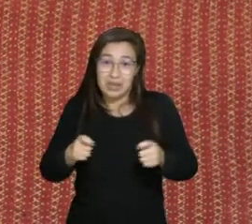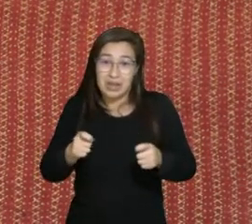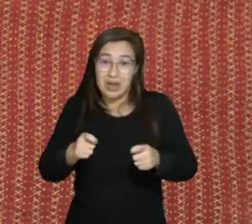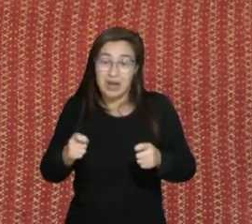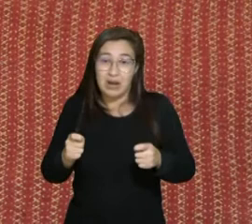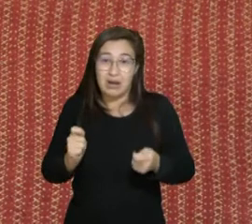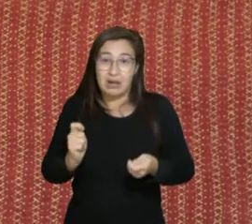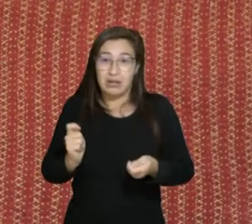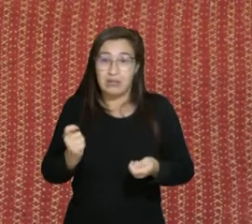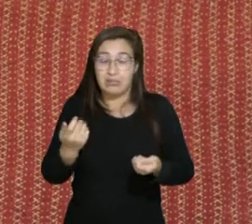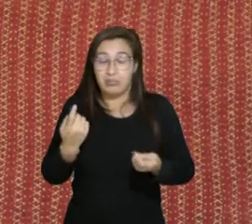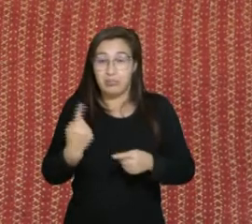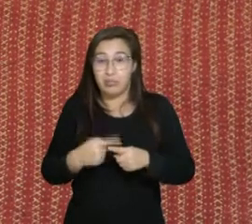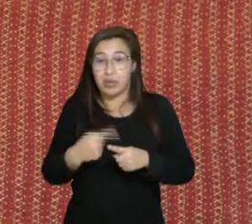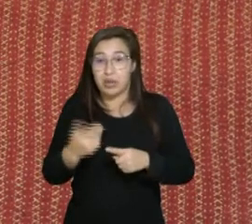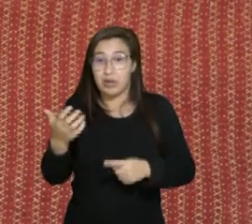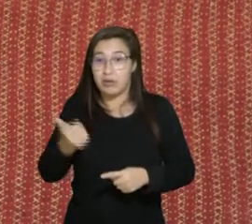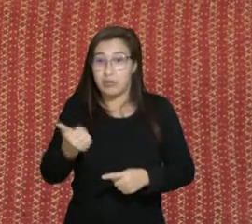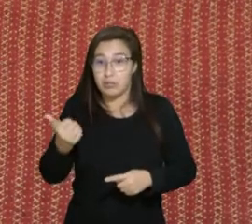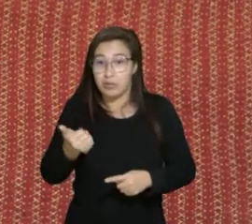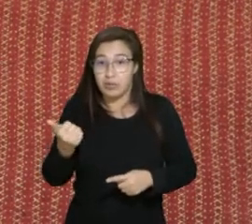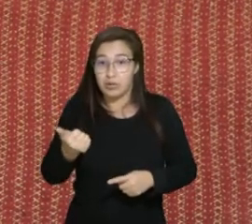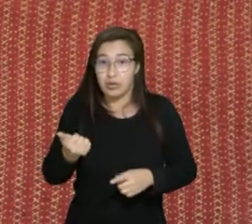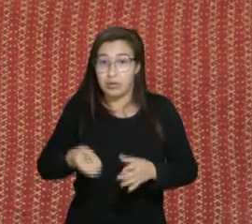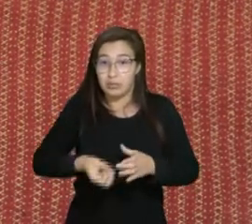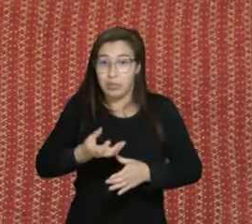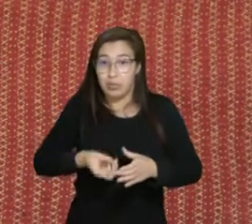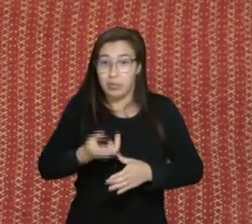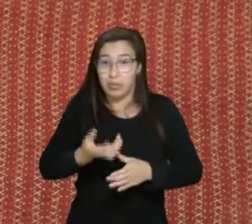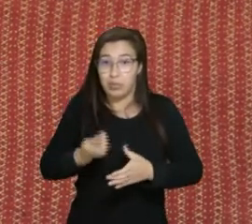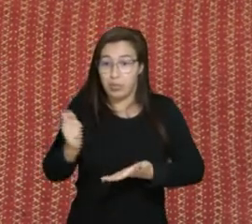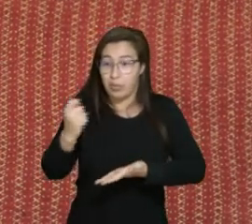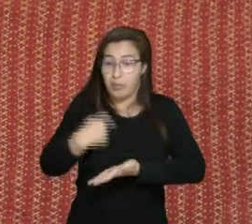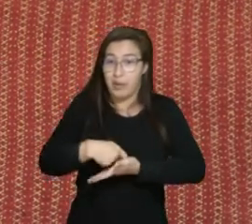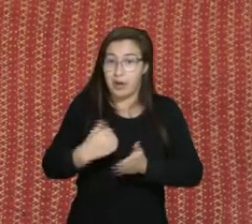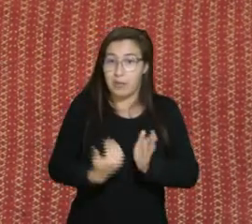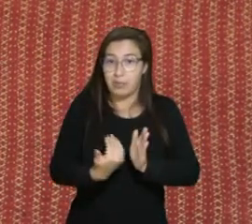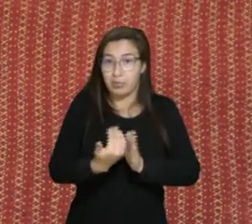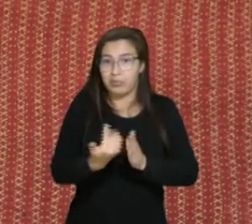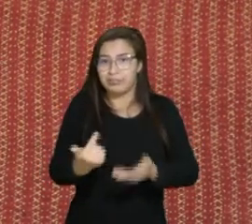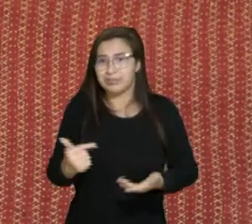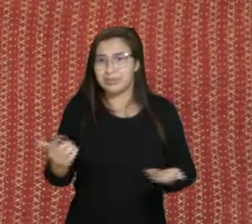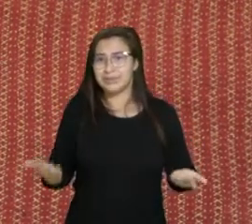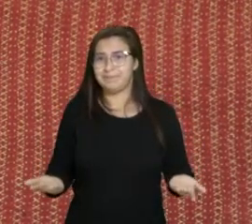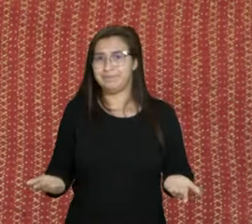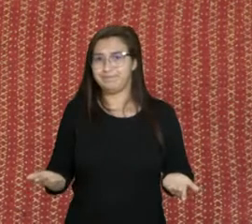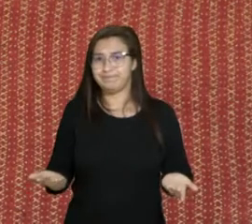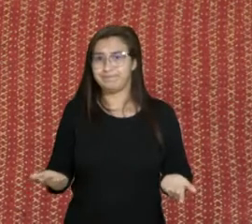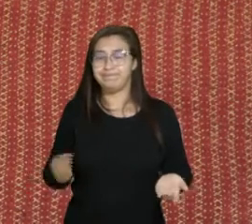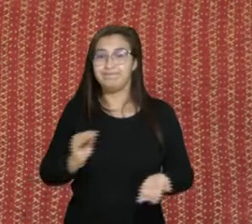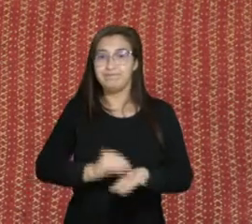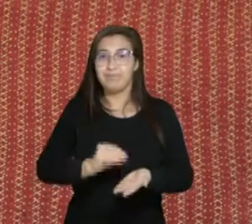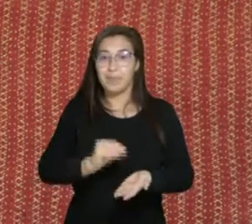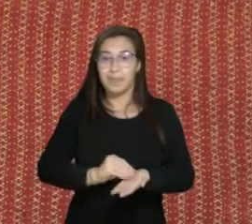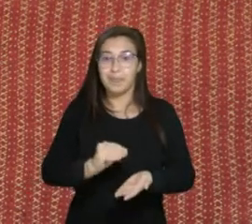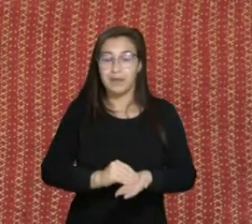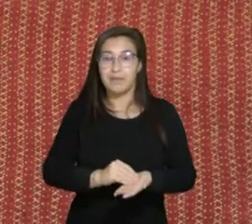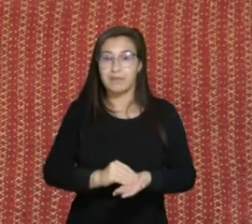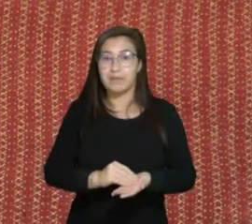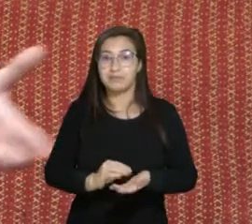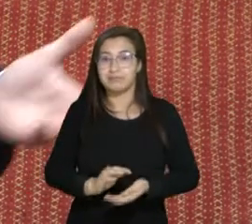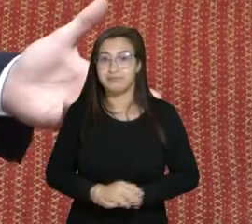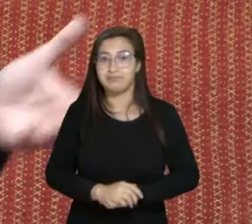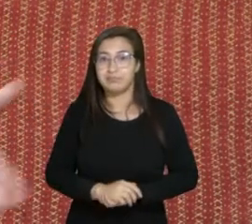produzir leite e agora estamos com talvez com falta de oferta no mercado